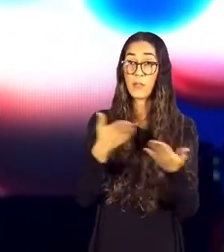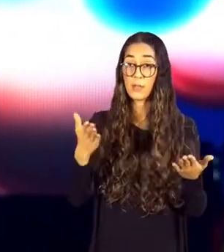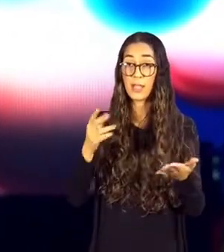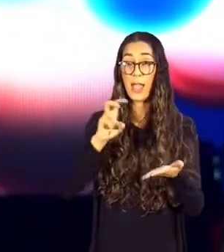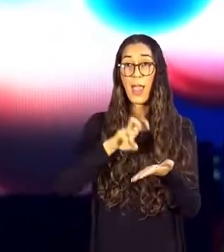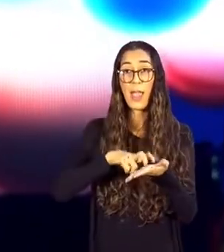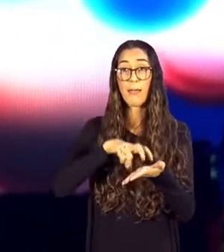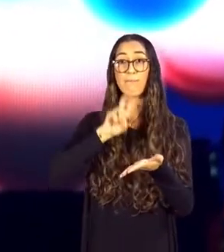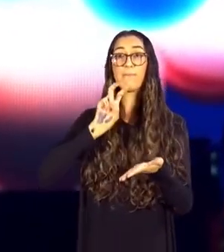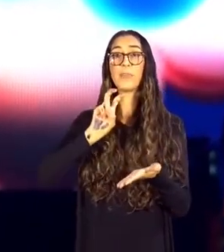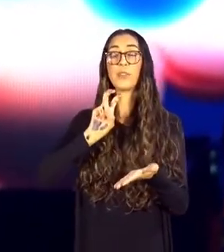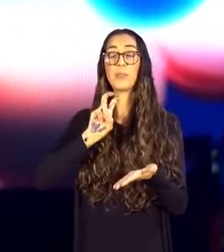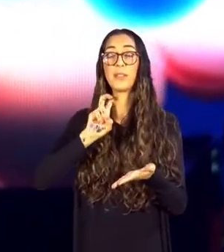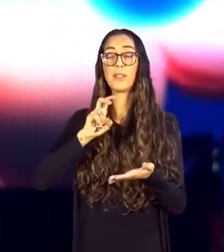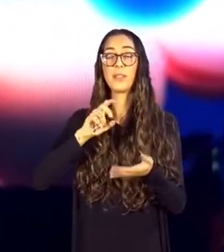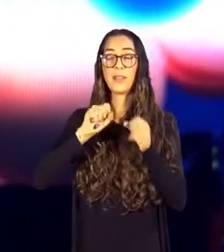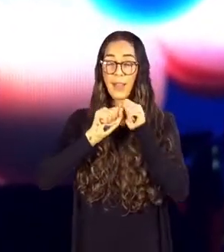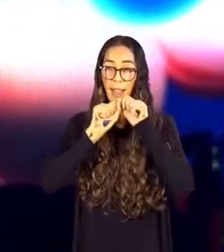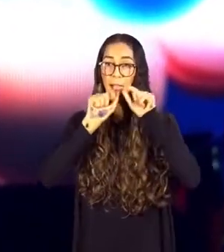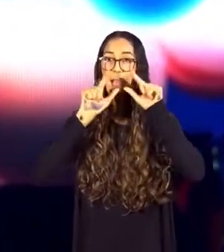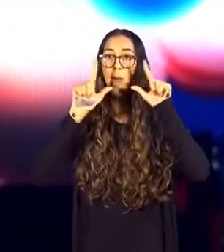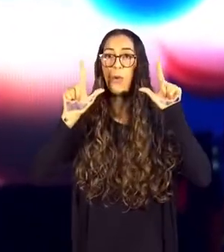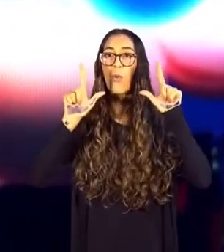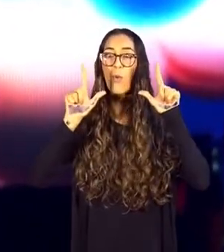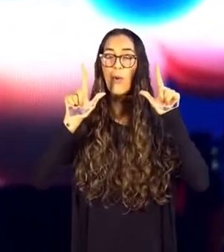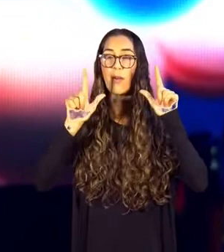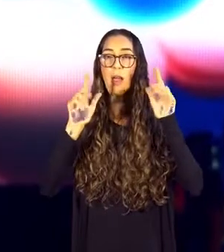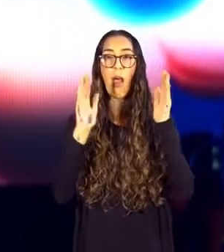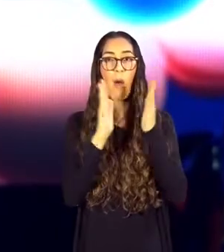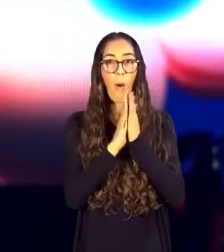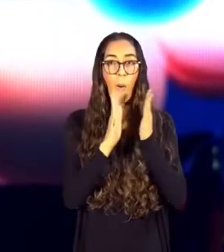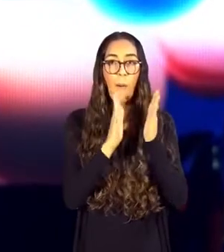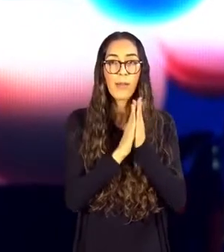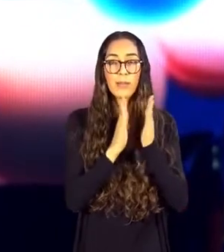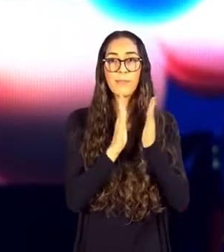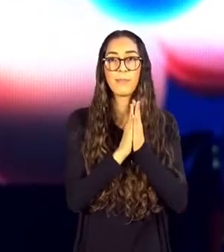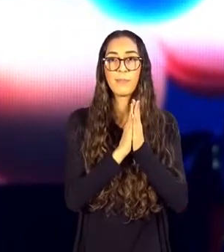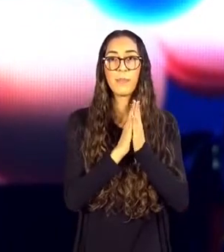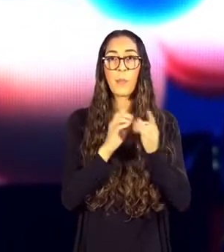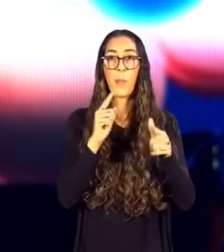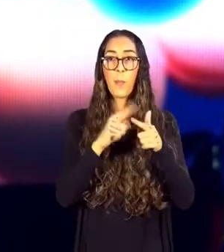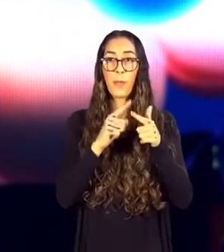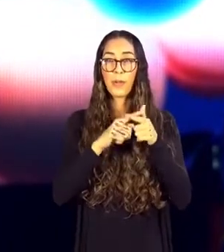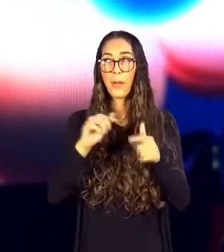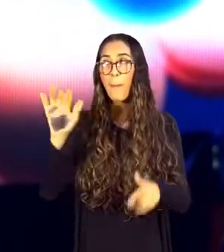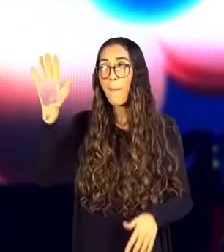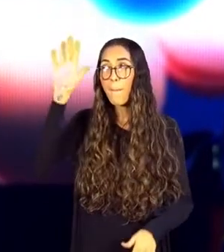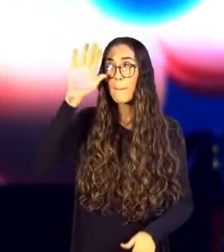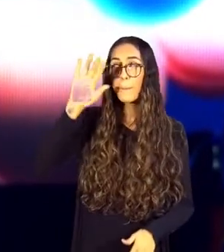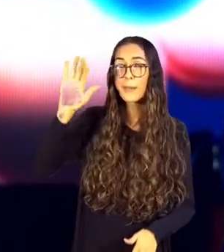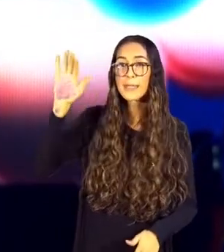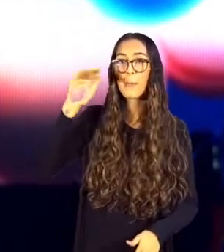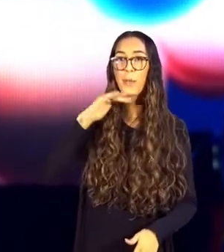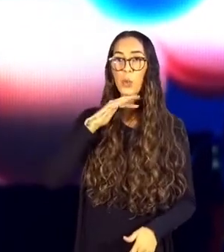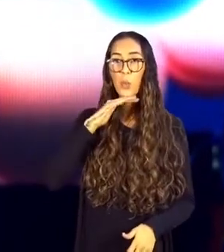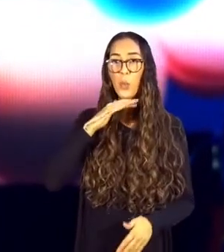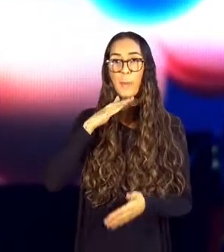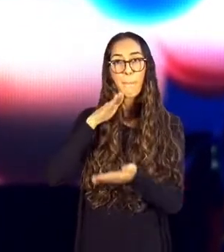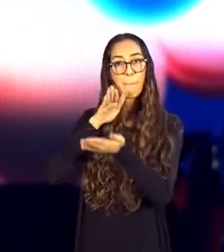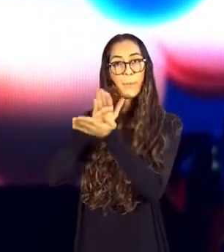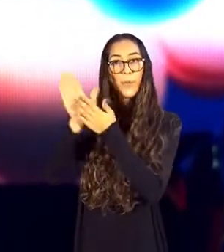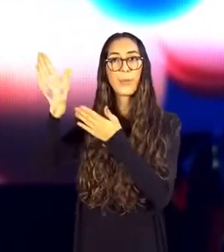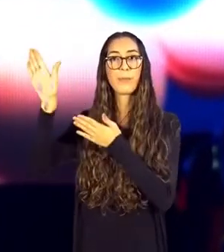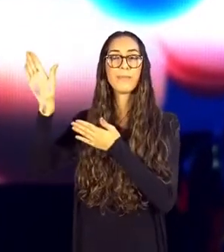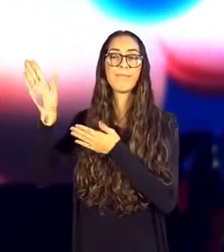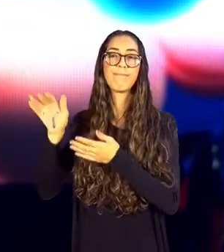pensamentos maus, essas fortalezas que tem na sua mente. É, pastor, eu nasci assim mesmo, eu sempre fui triste, eu